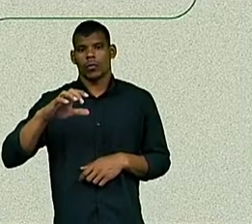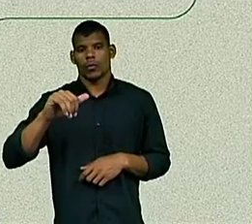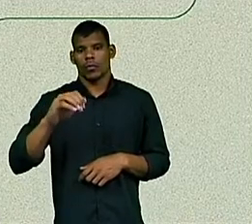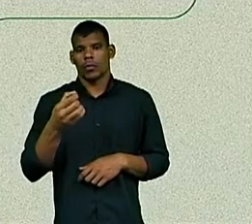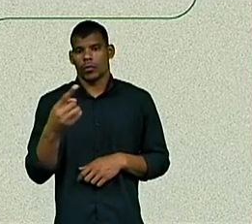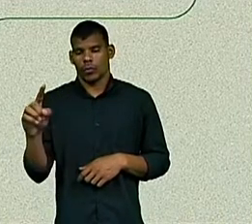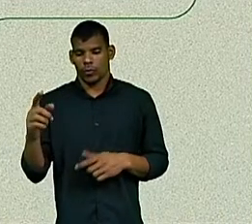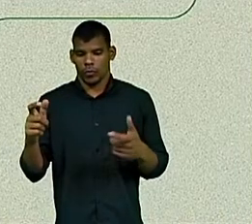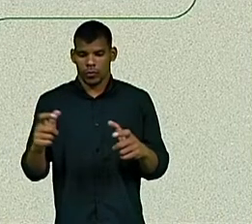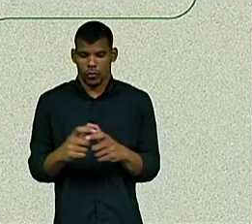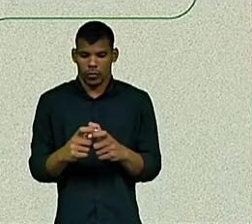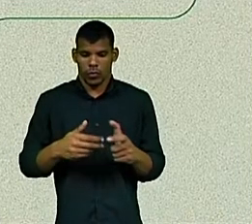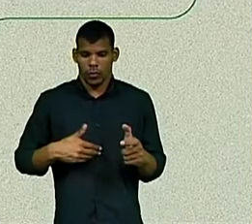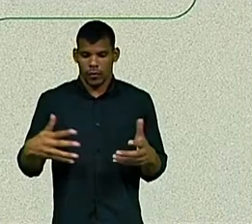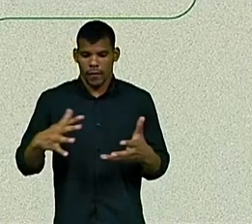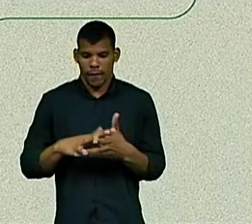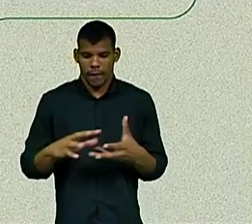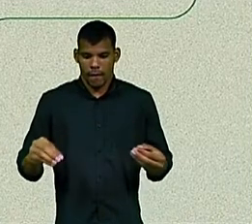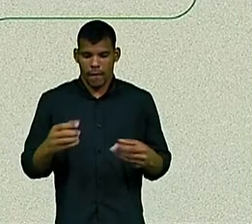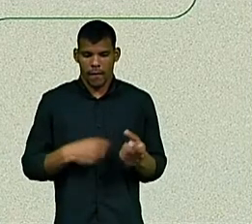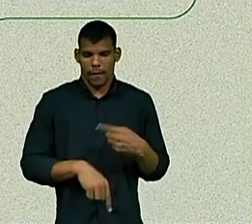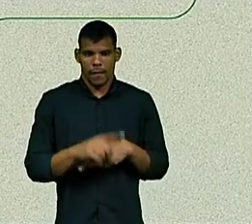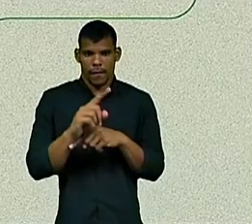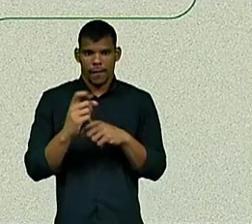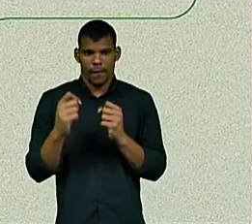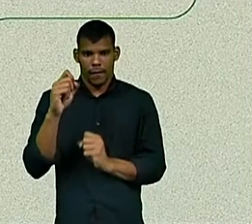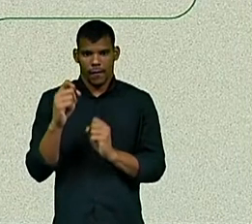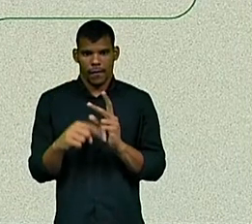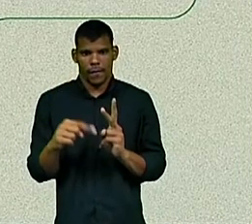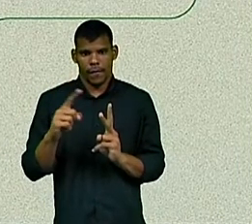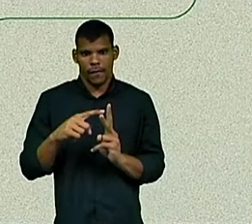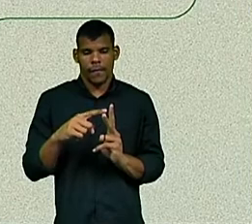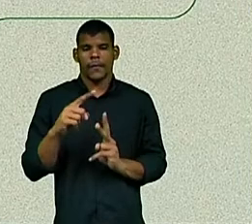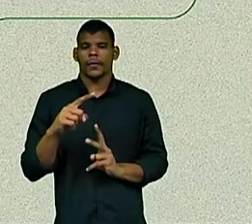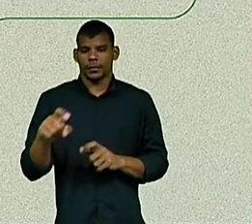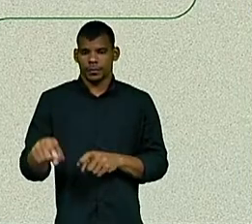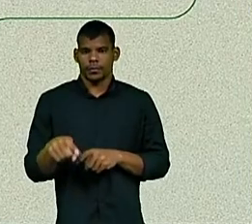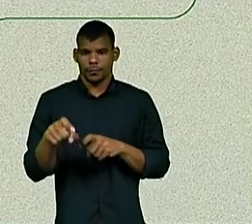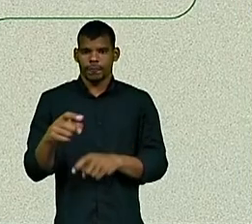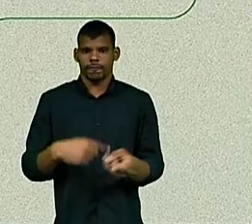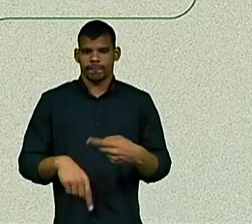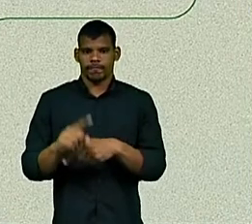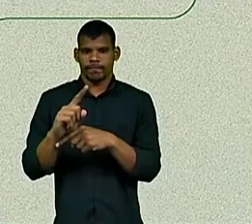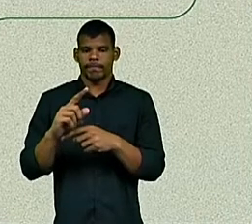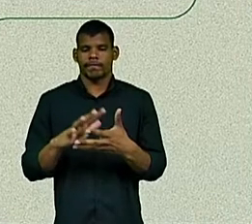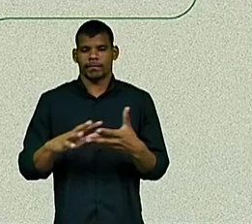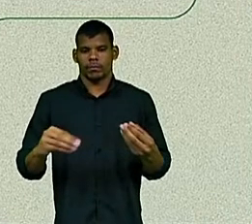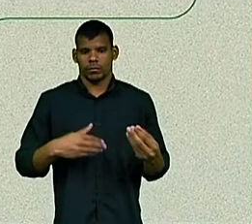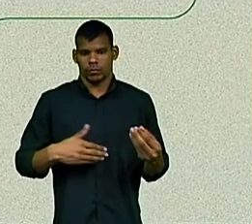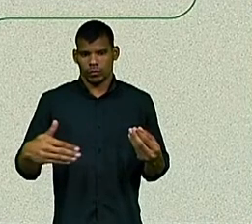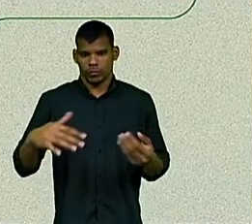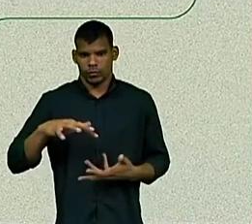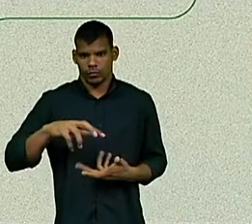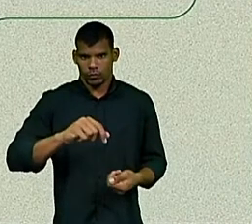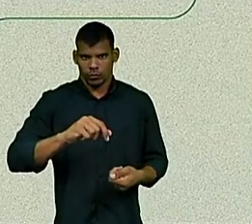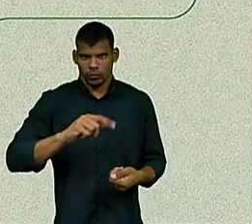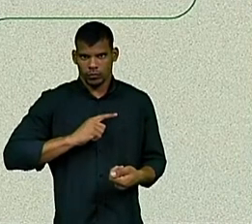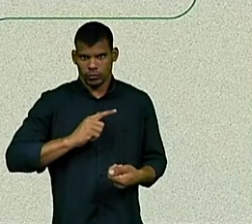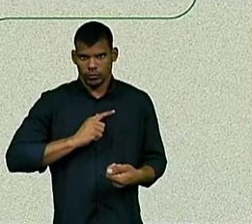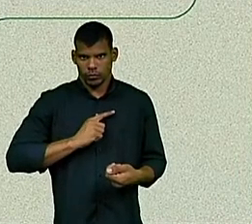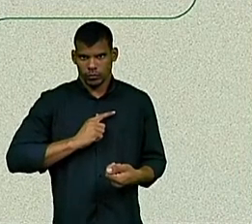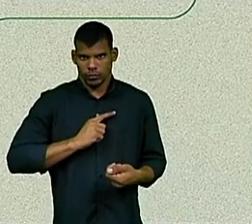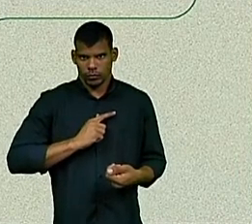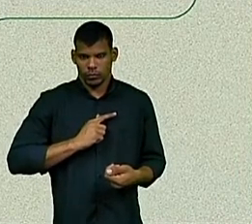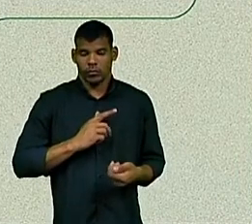Revolução Industrial revolução industrial na agricultura acabou com a fome no mundo meus amigos